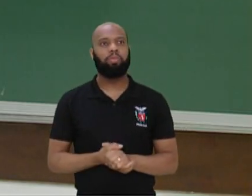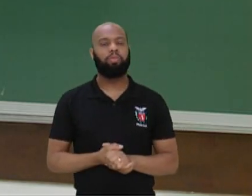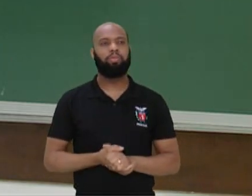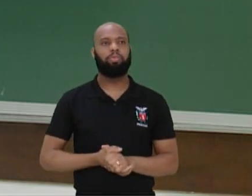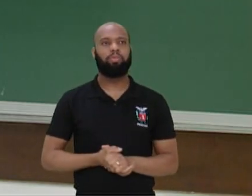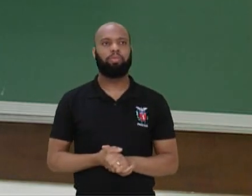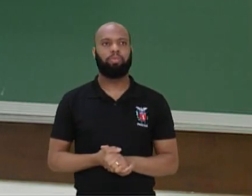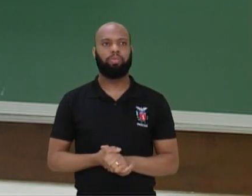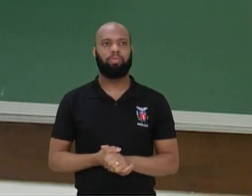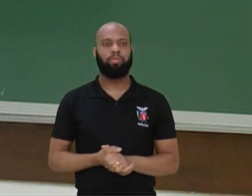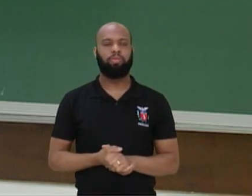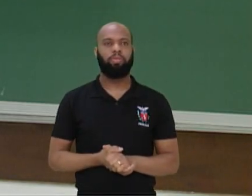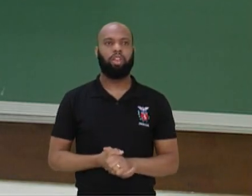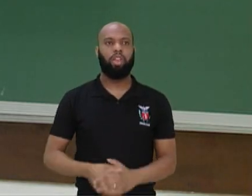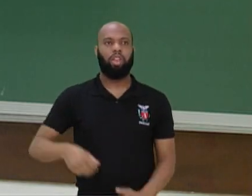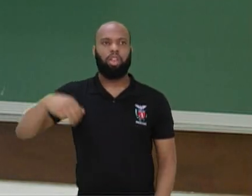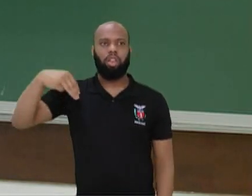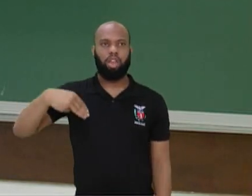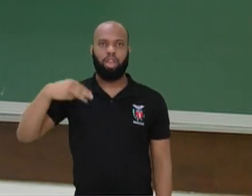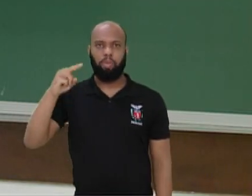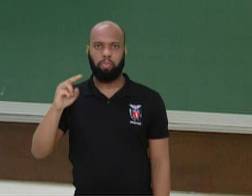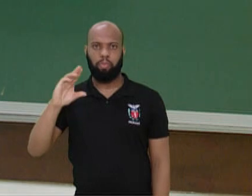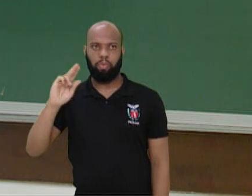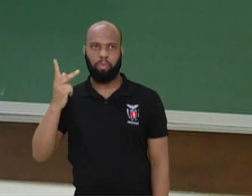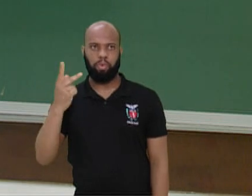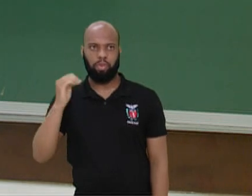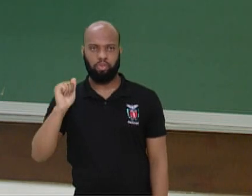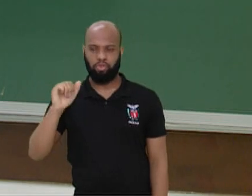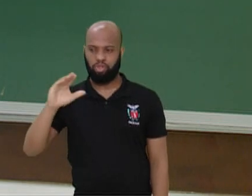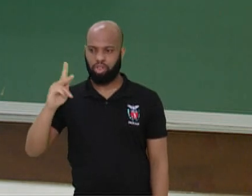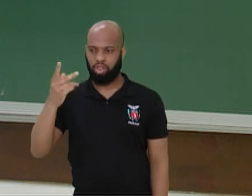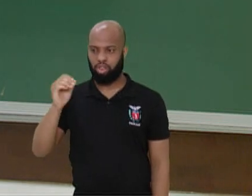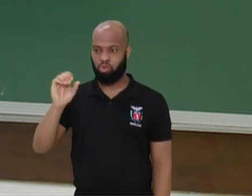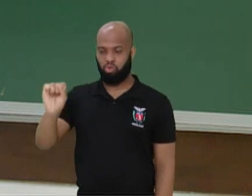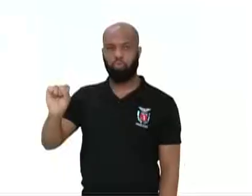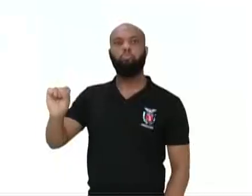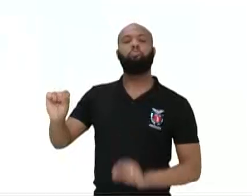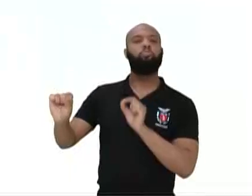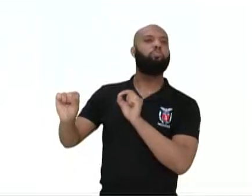Luego, cuando muchachos. ¿Te acuerdan que eu já les dije